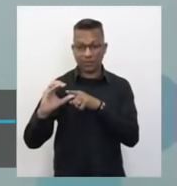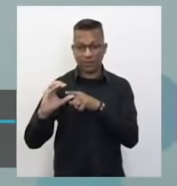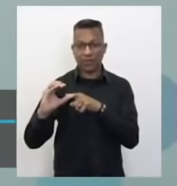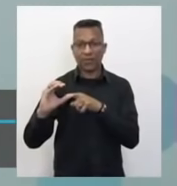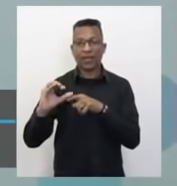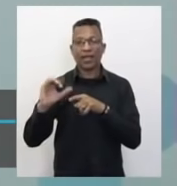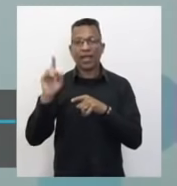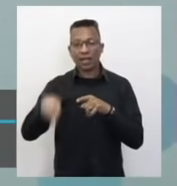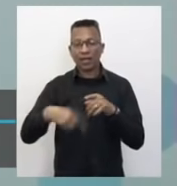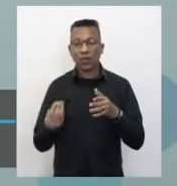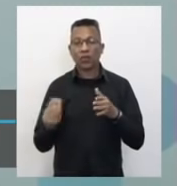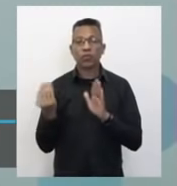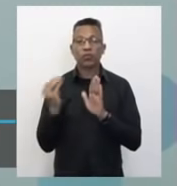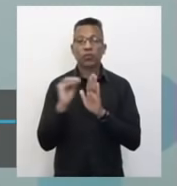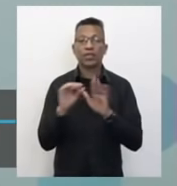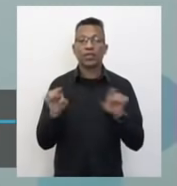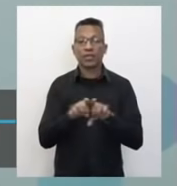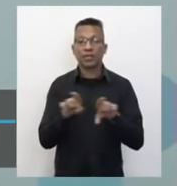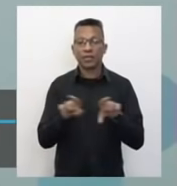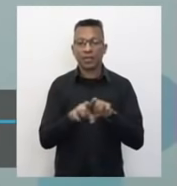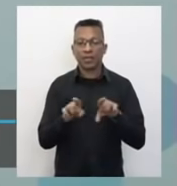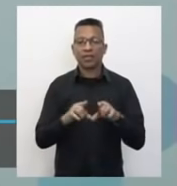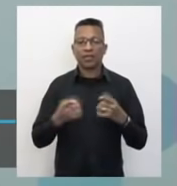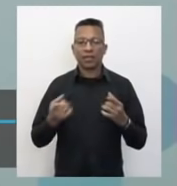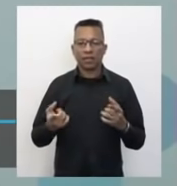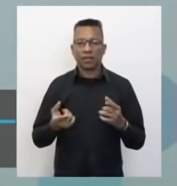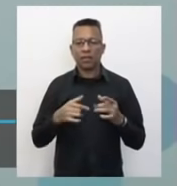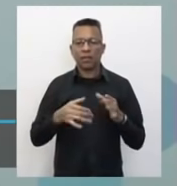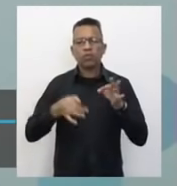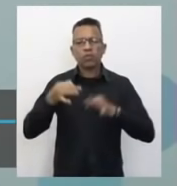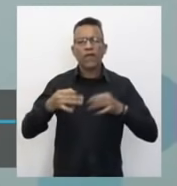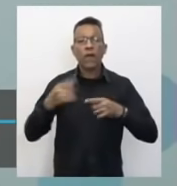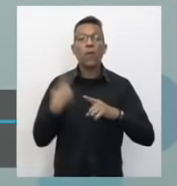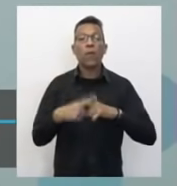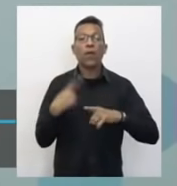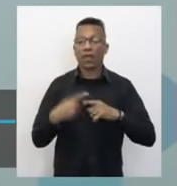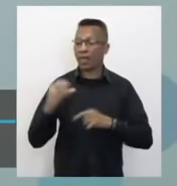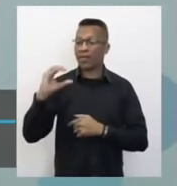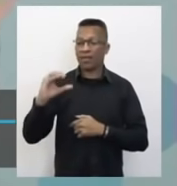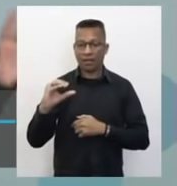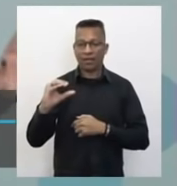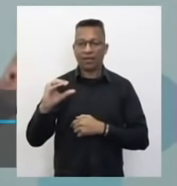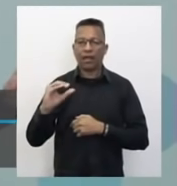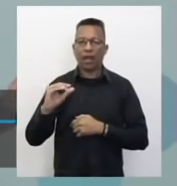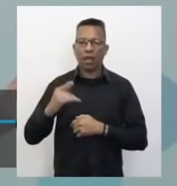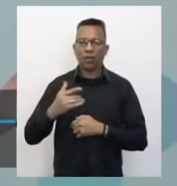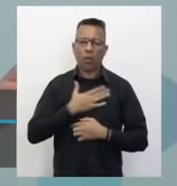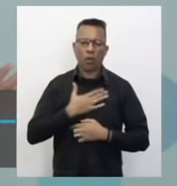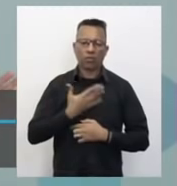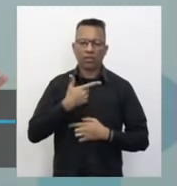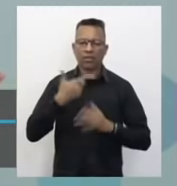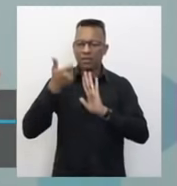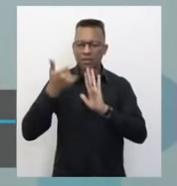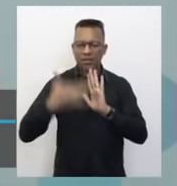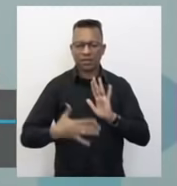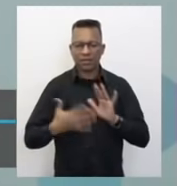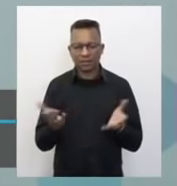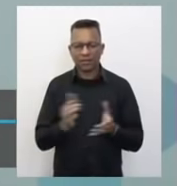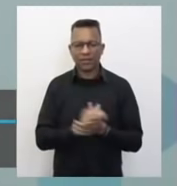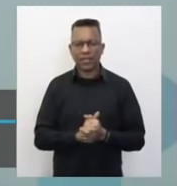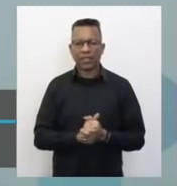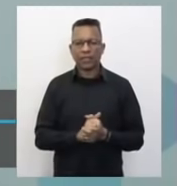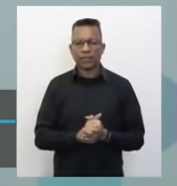aí, colocaram até uma justificativa, porque você sabe que eu gosto quando coloca esse negócio completo, né?